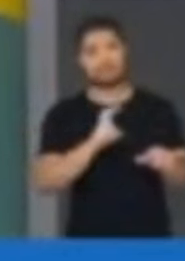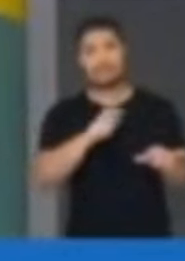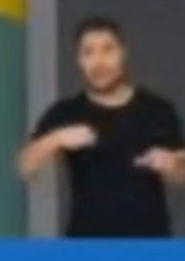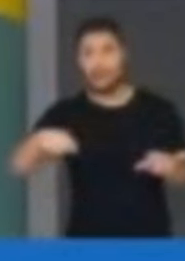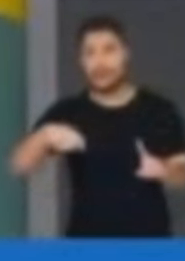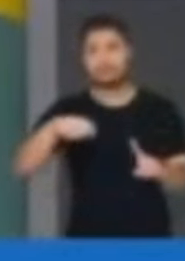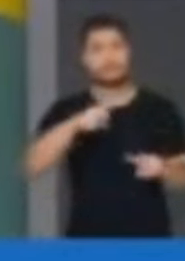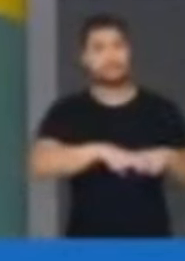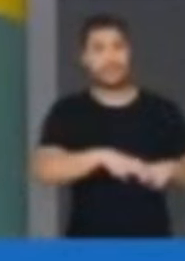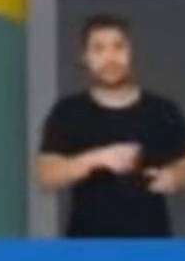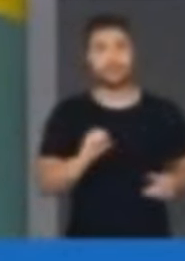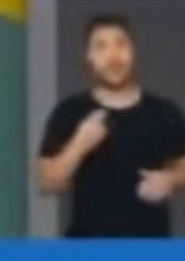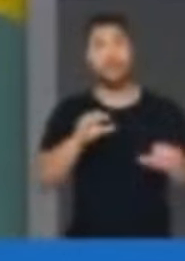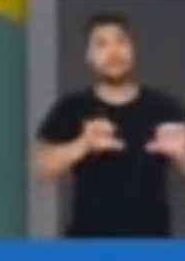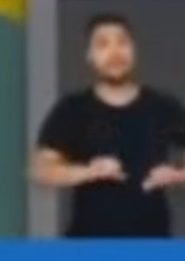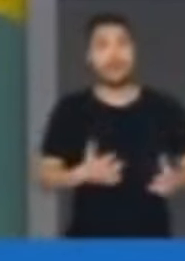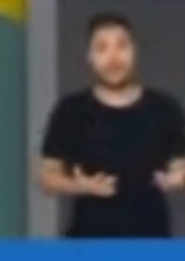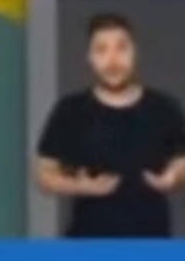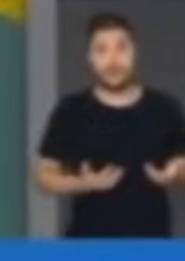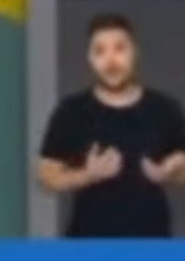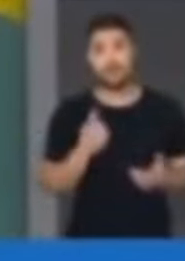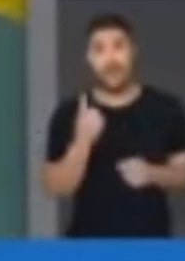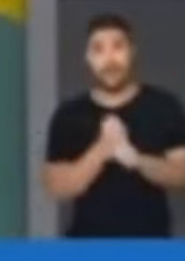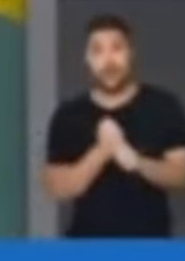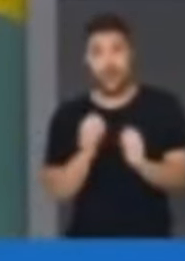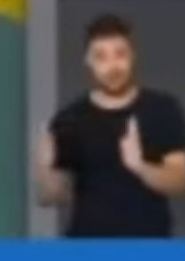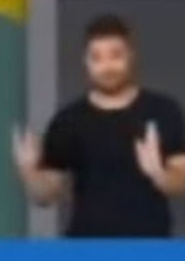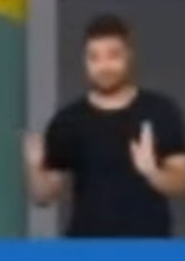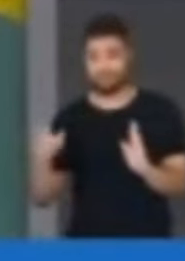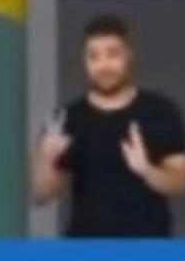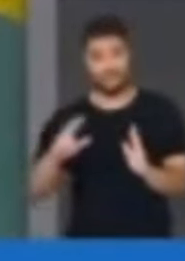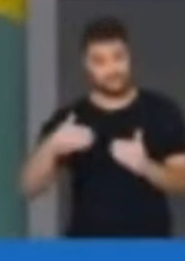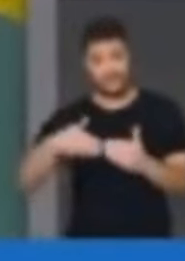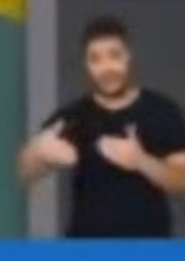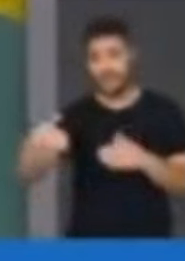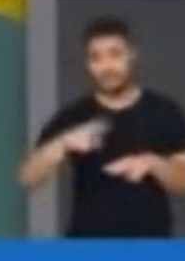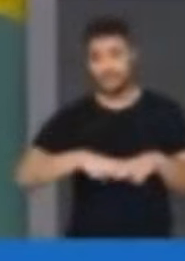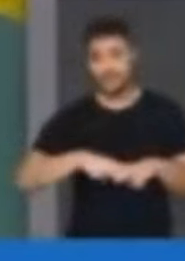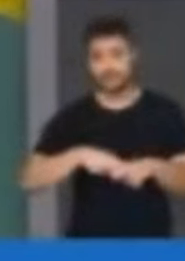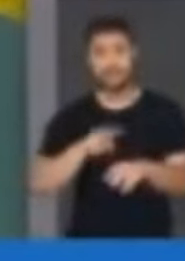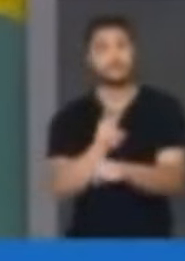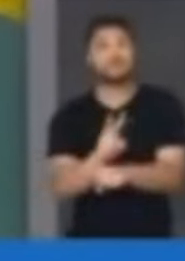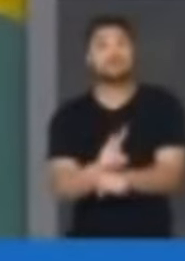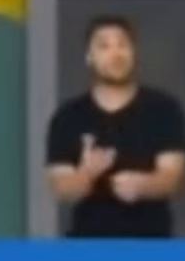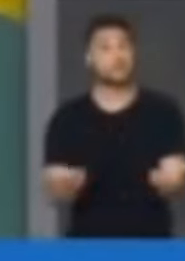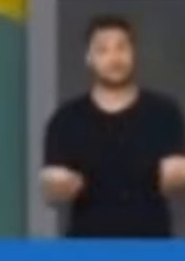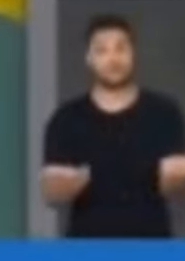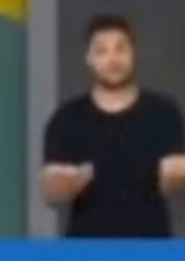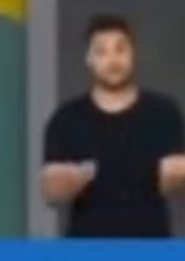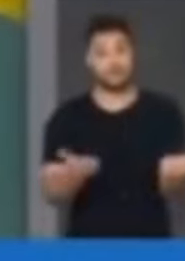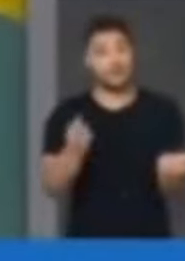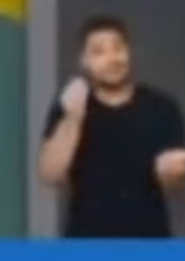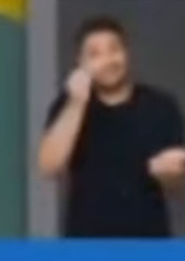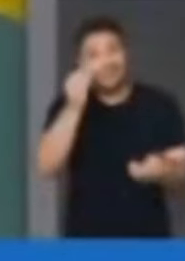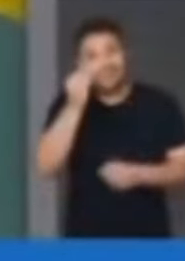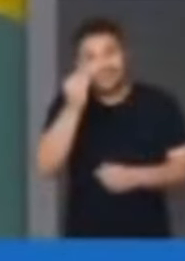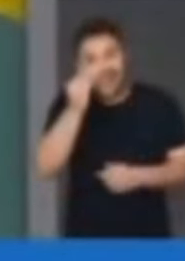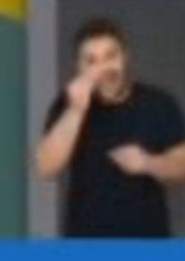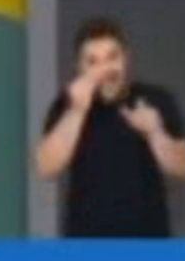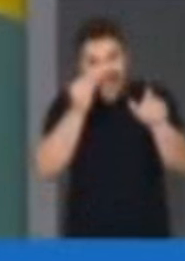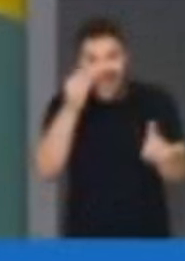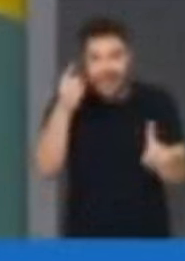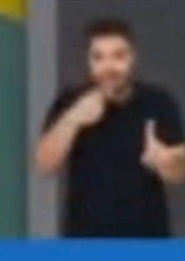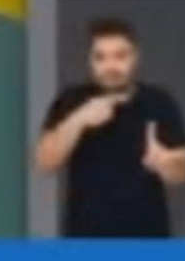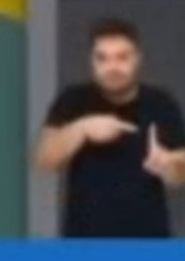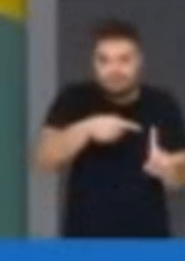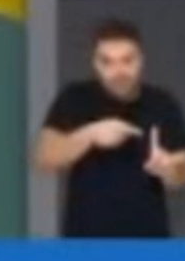ou se não pior, Silvinei Vasques vai fazer 1 ano preso preventivamente para tentar uma delação